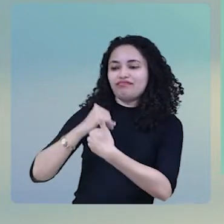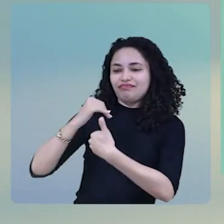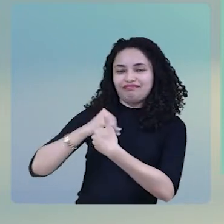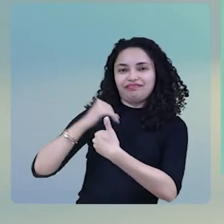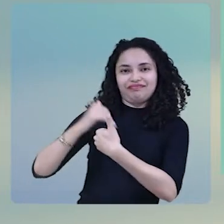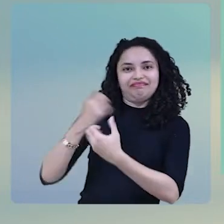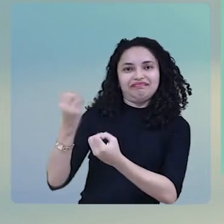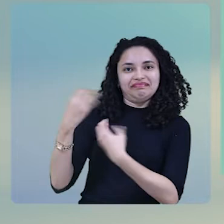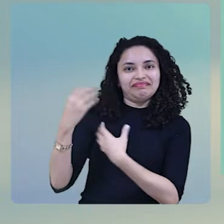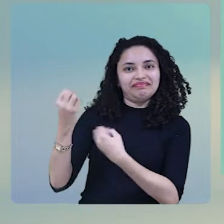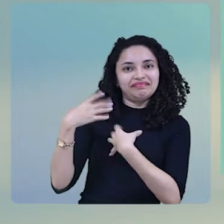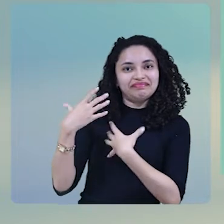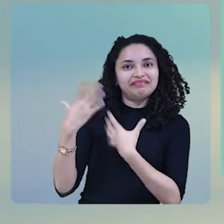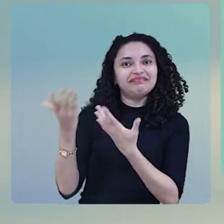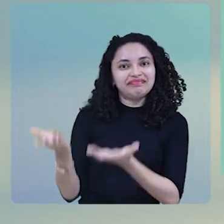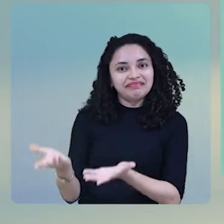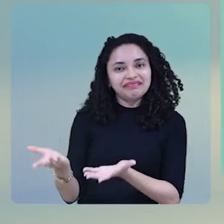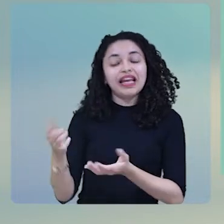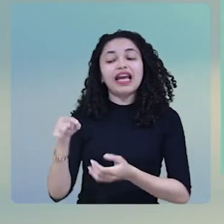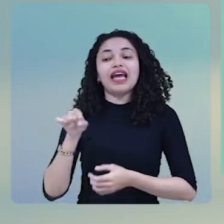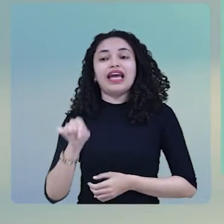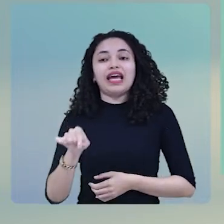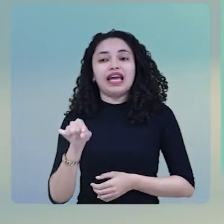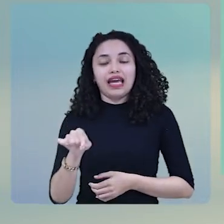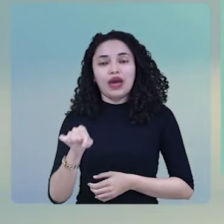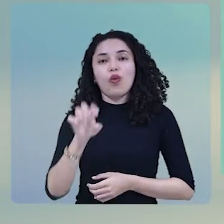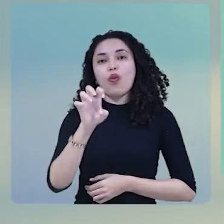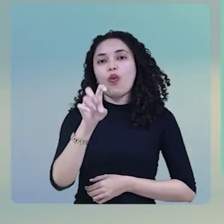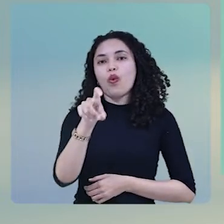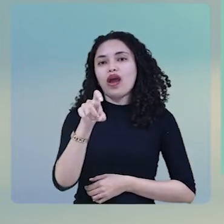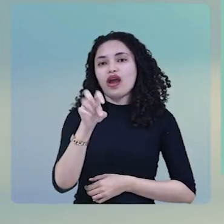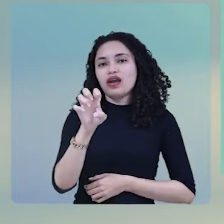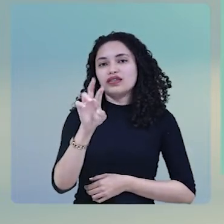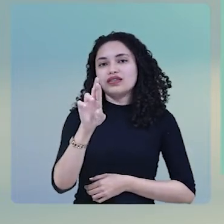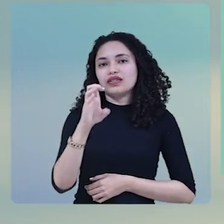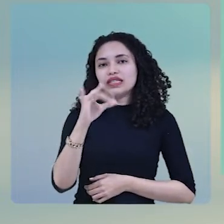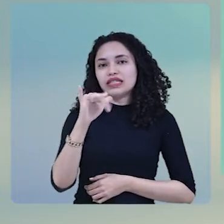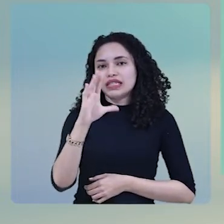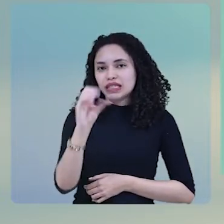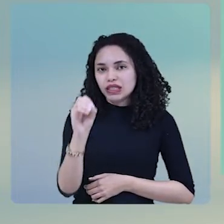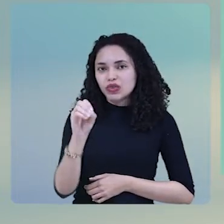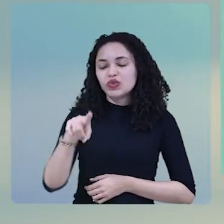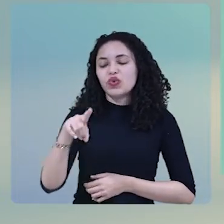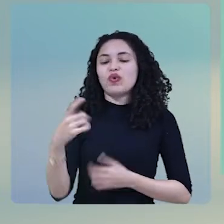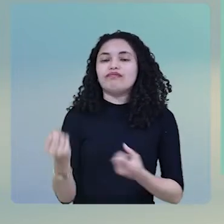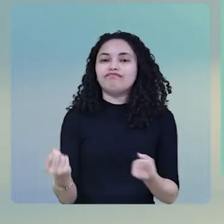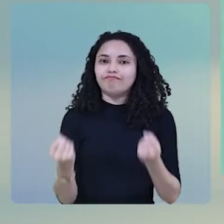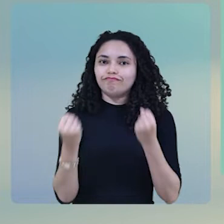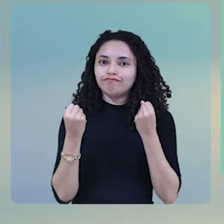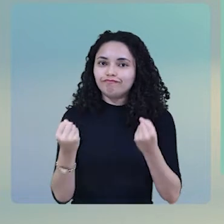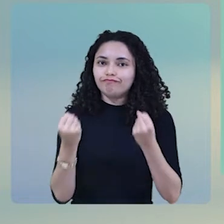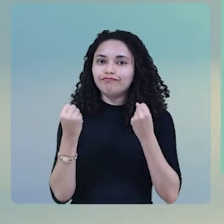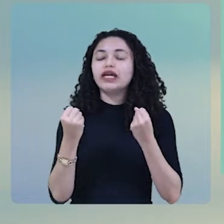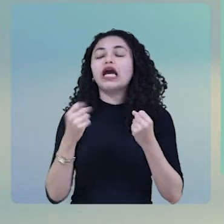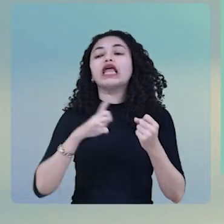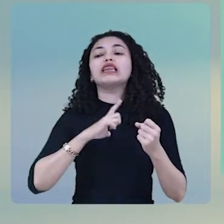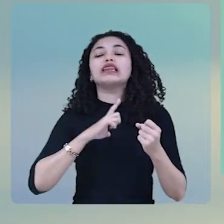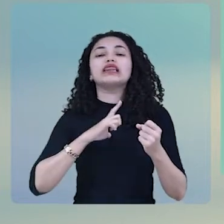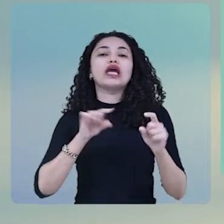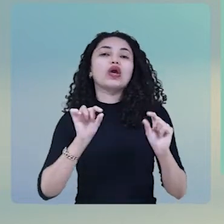com esses exercícios físicos, nós fazemos exercício físico para atingir um